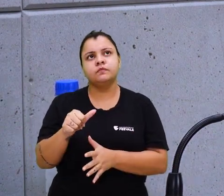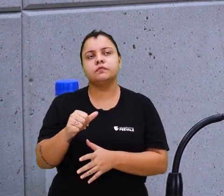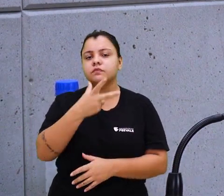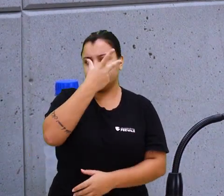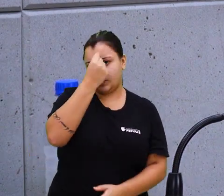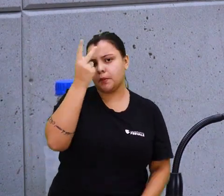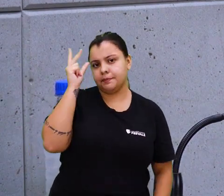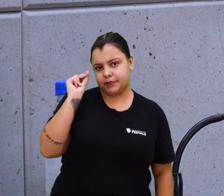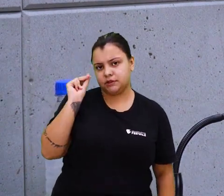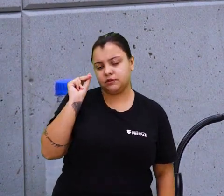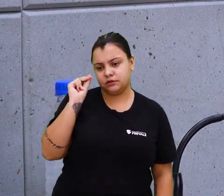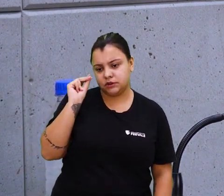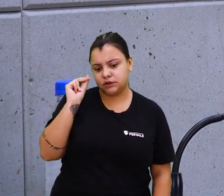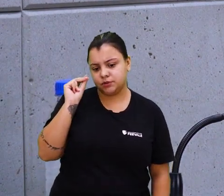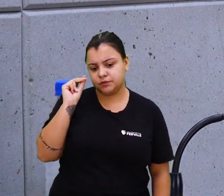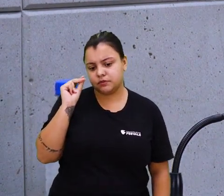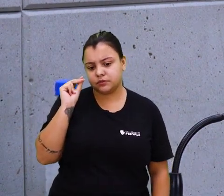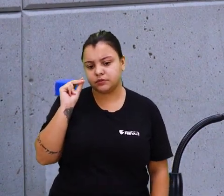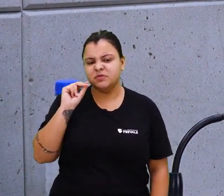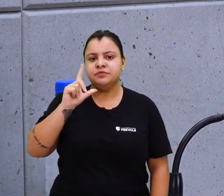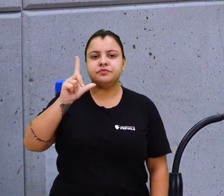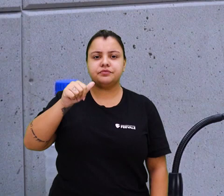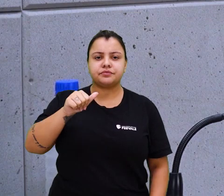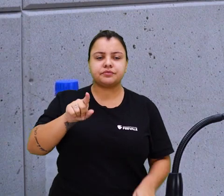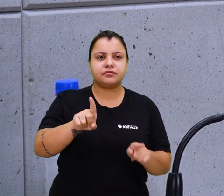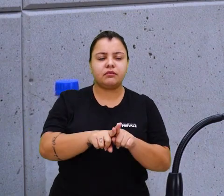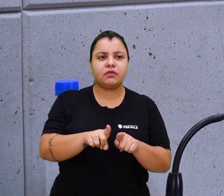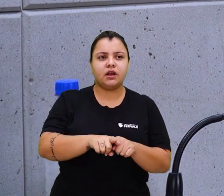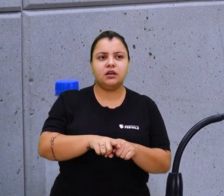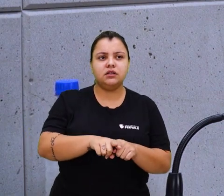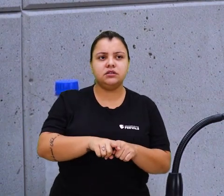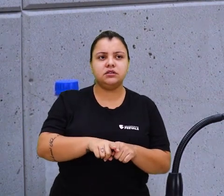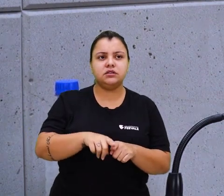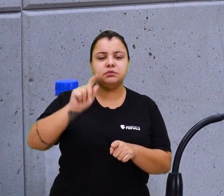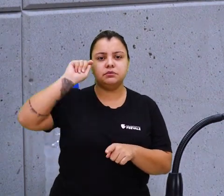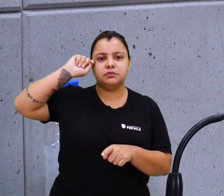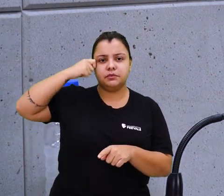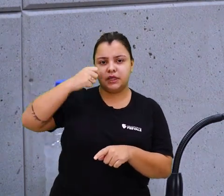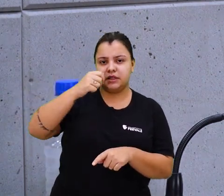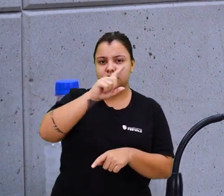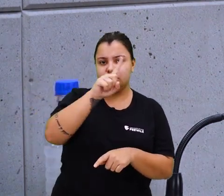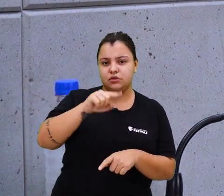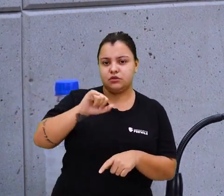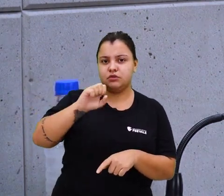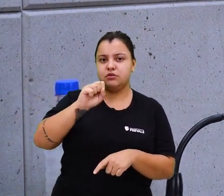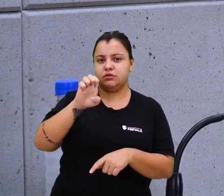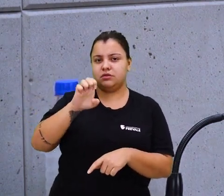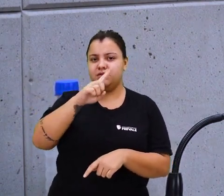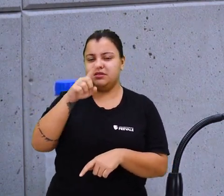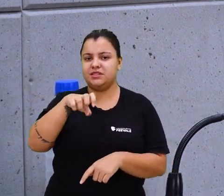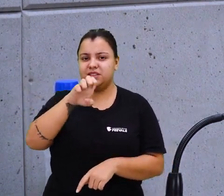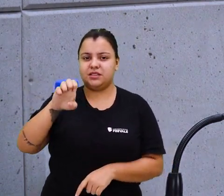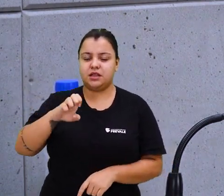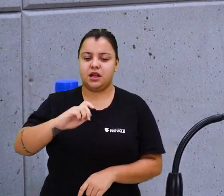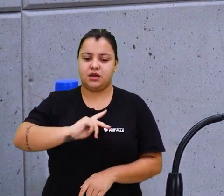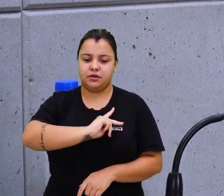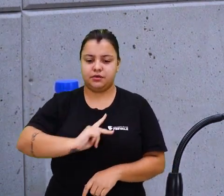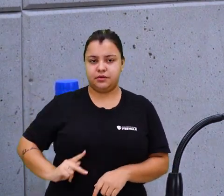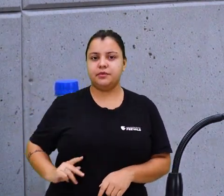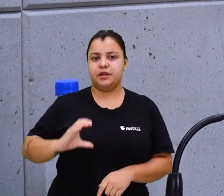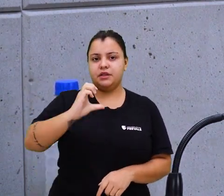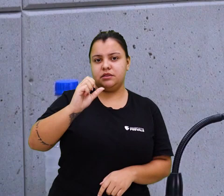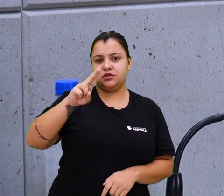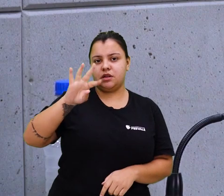o prefeito aí depois entrevistaram o preto Zezé né que é o presidente Nacional da